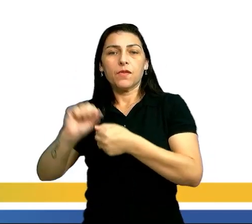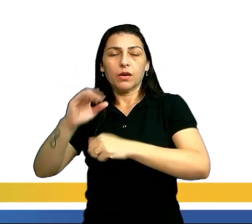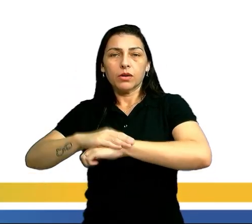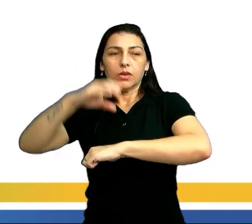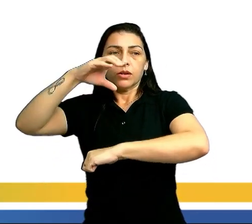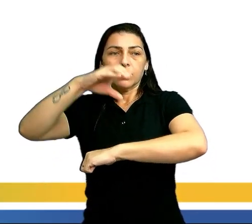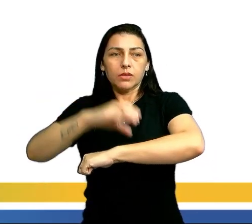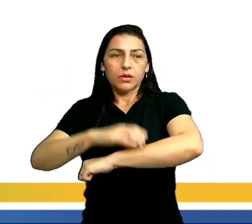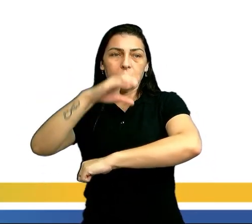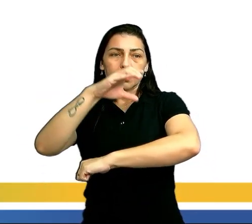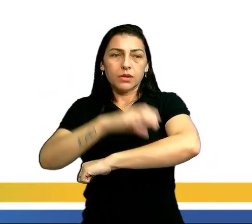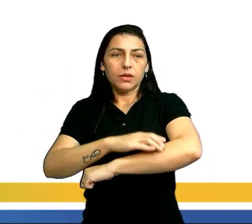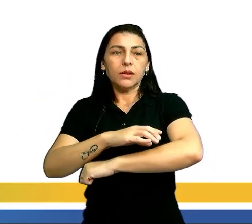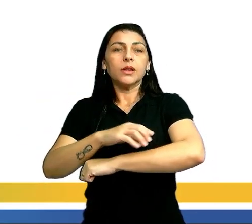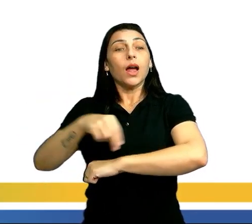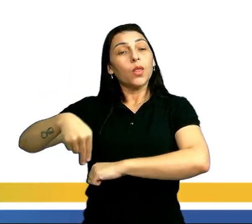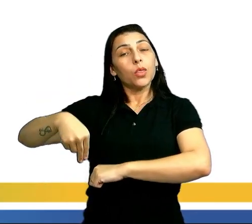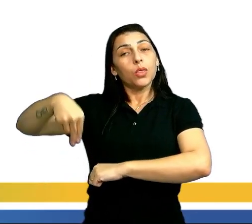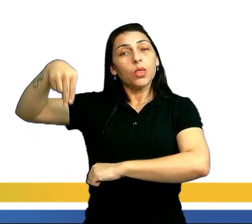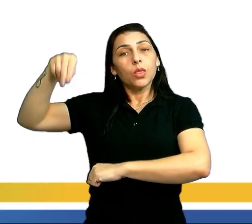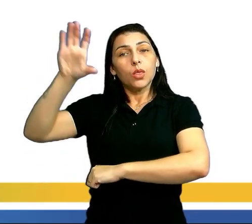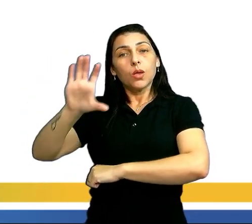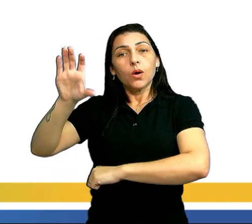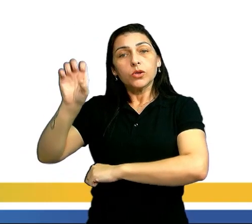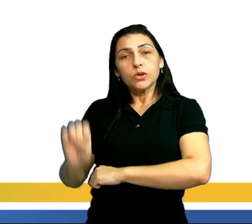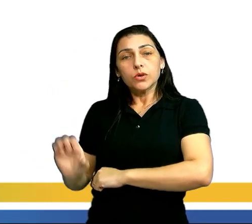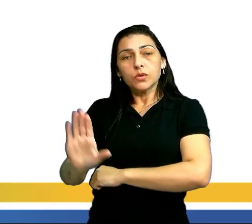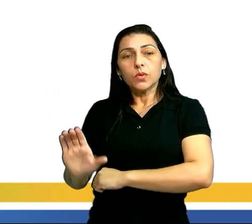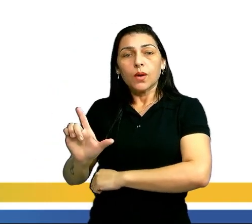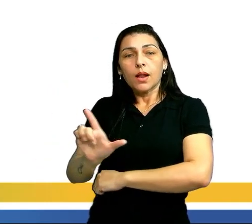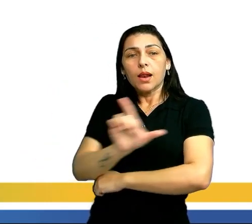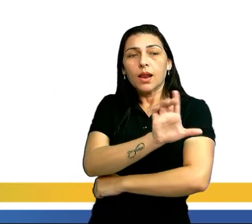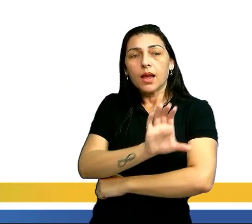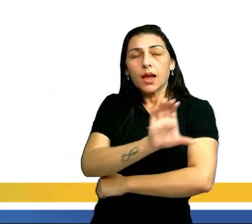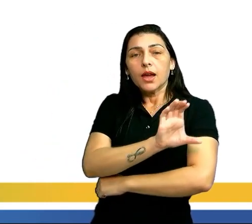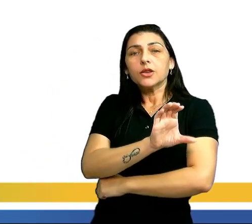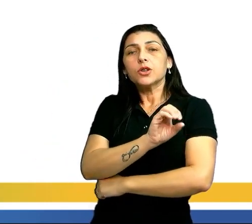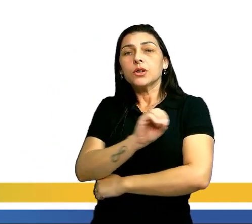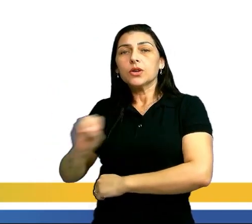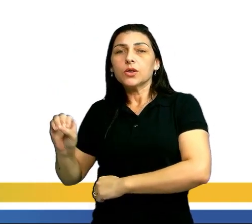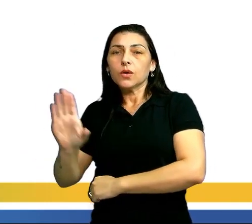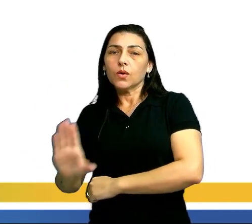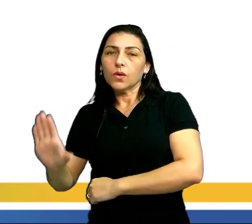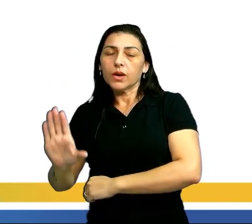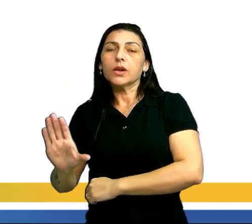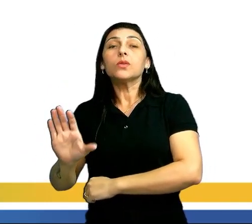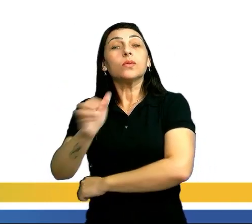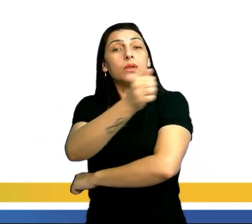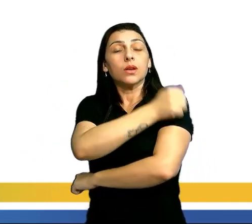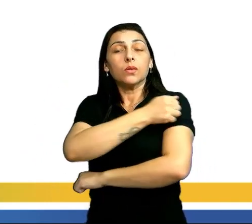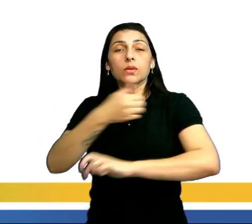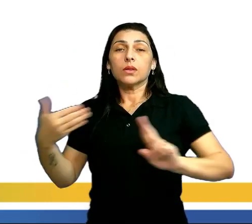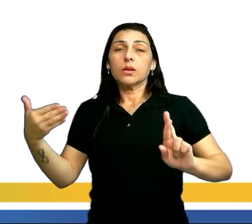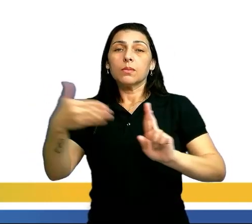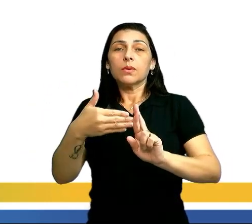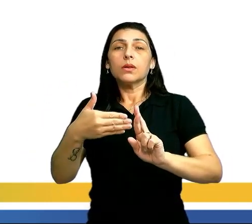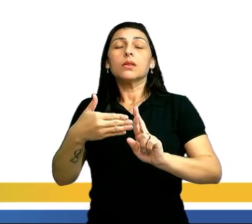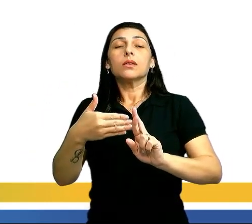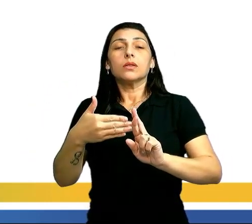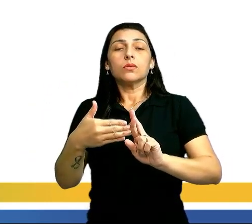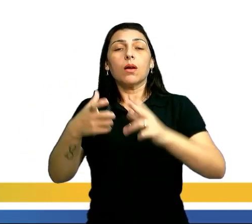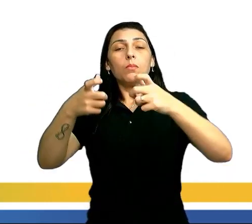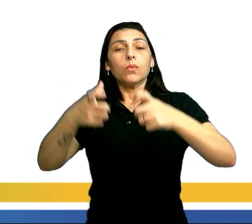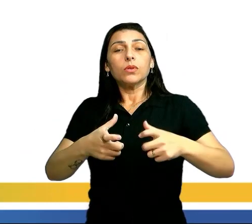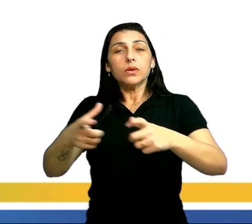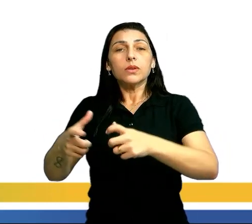saltos somente nas direções norte, sul, leste e oeste. Um dos alunos representou a posição inicial desse